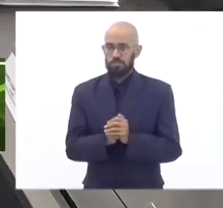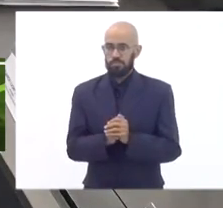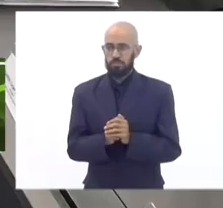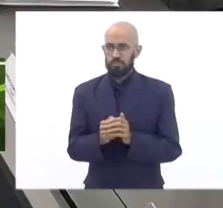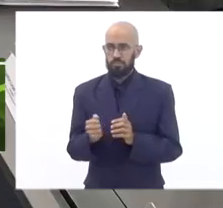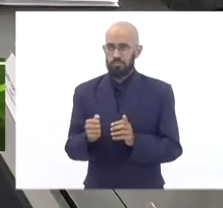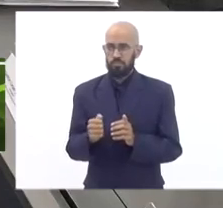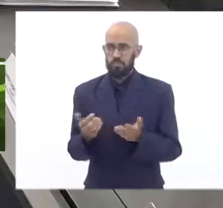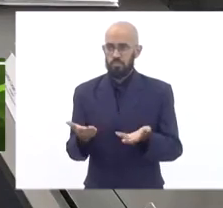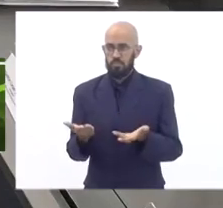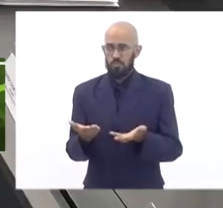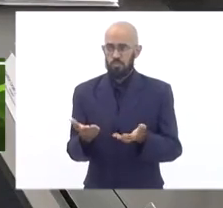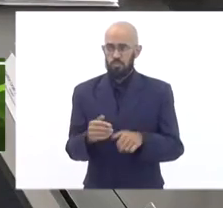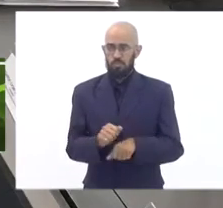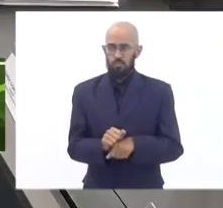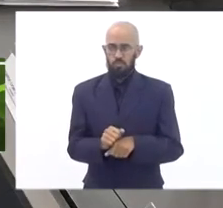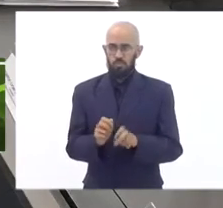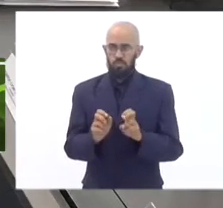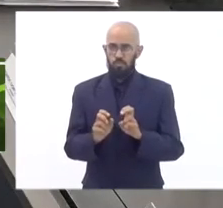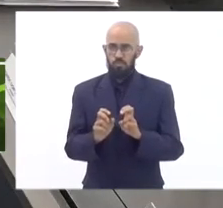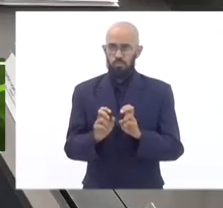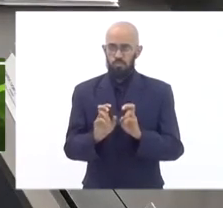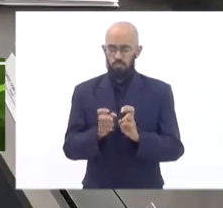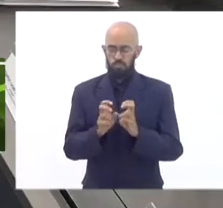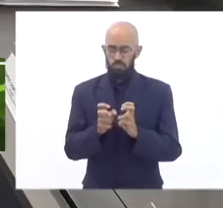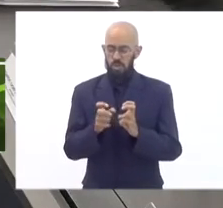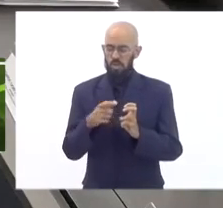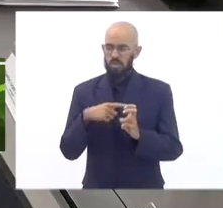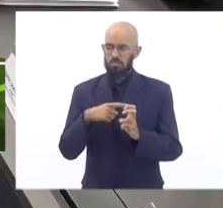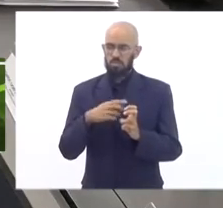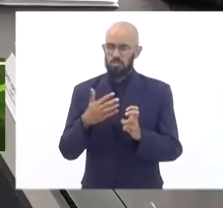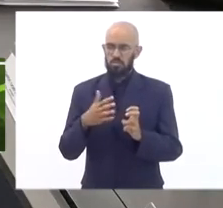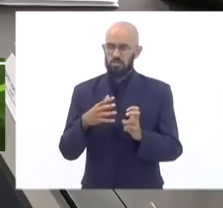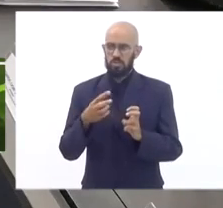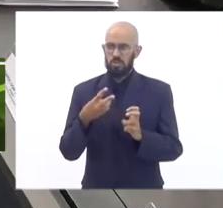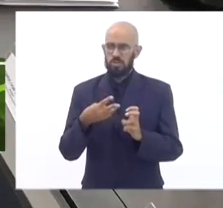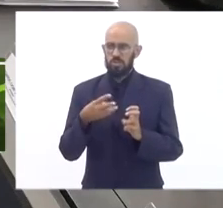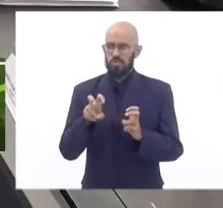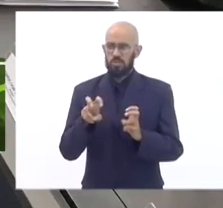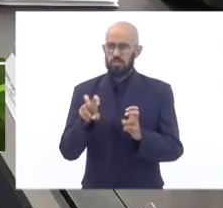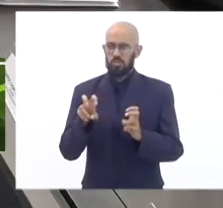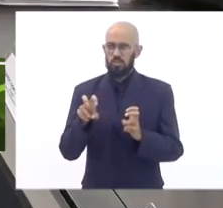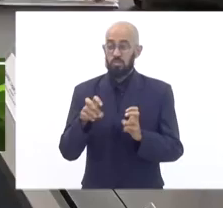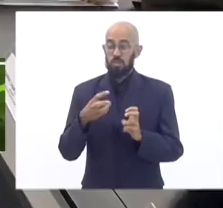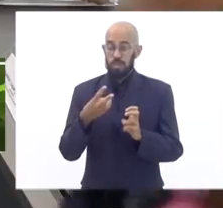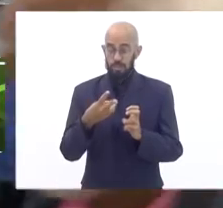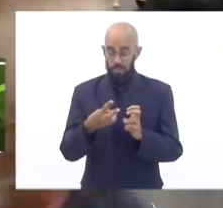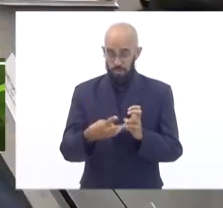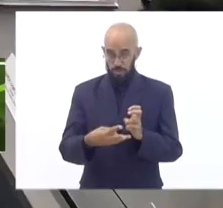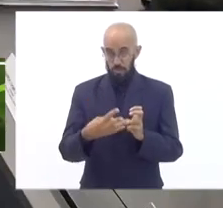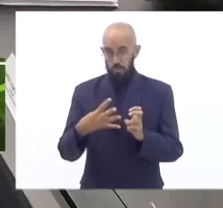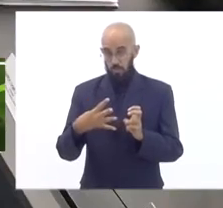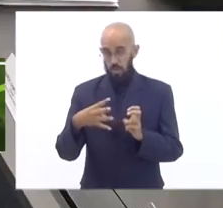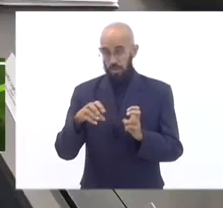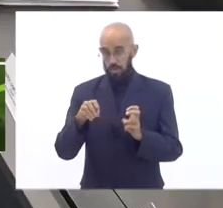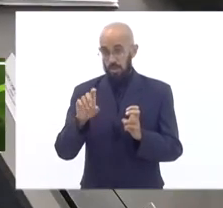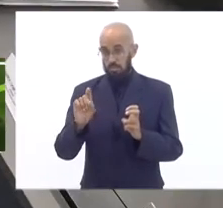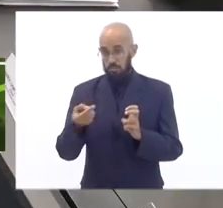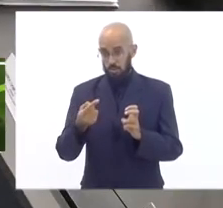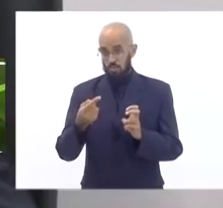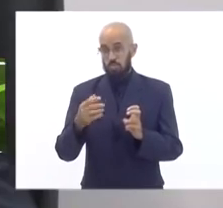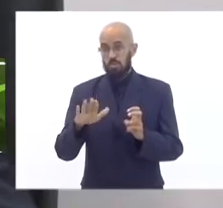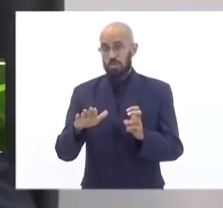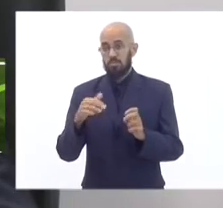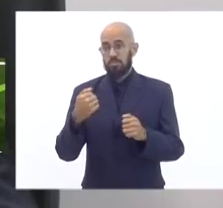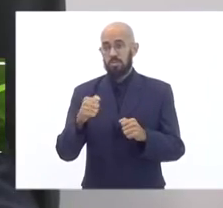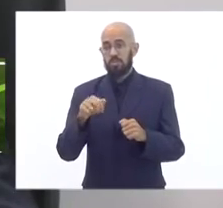hoje o modal tem 340 mil passageiros, não é? E precisaria de 450 mil, Vossa